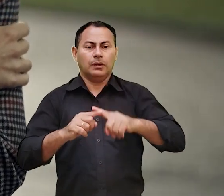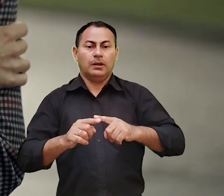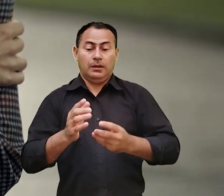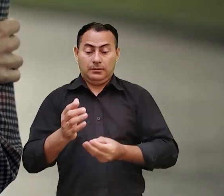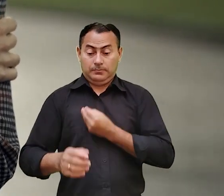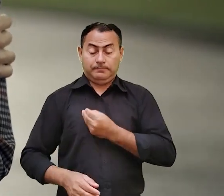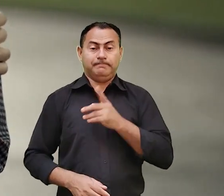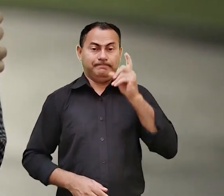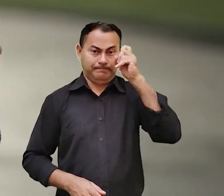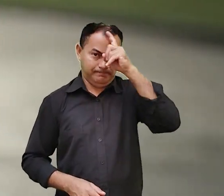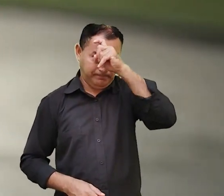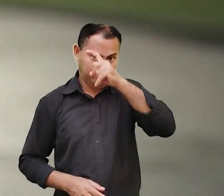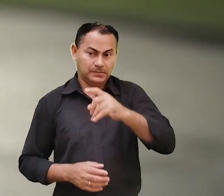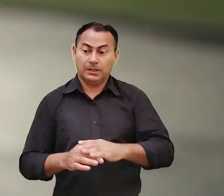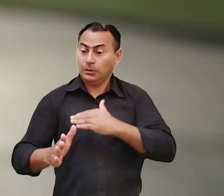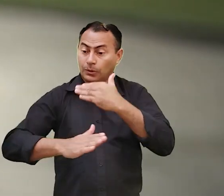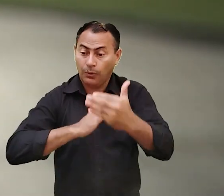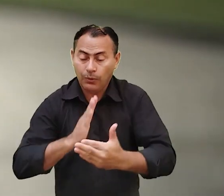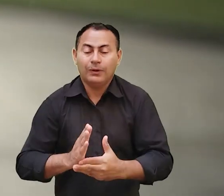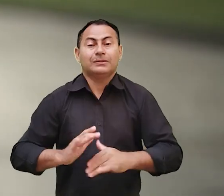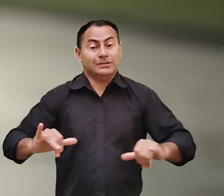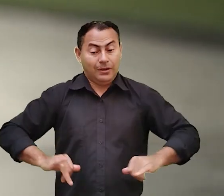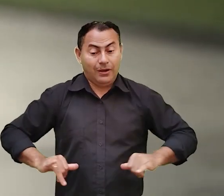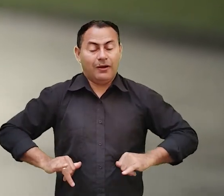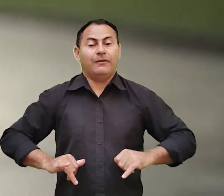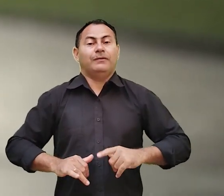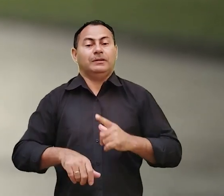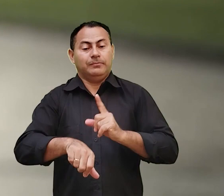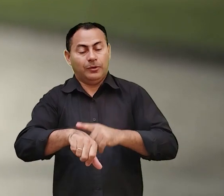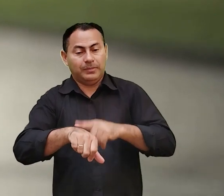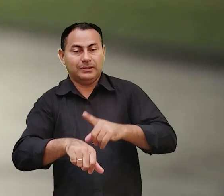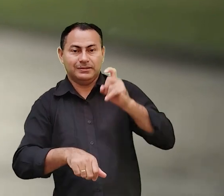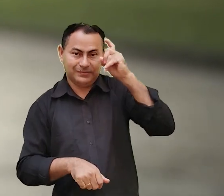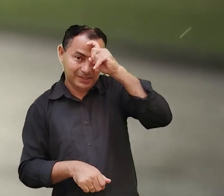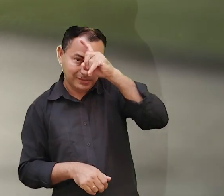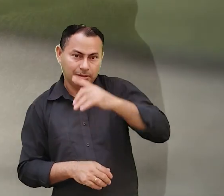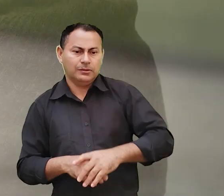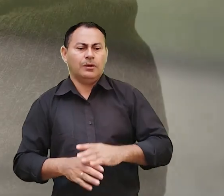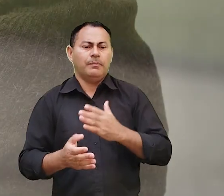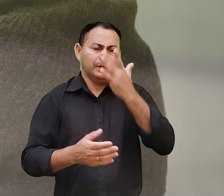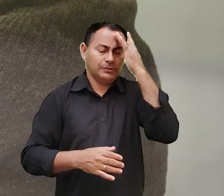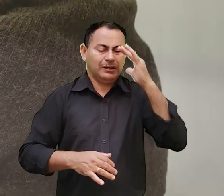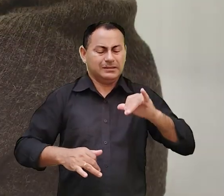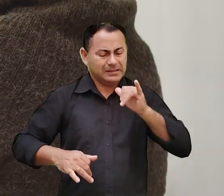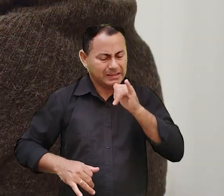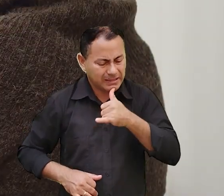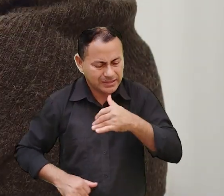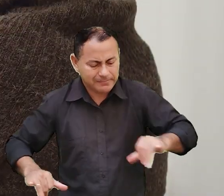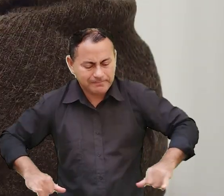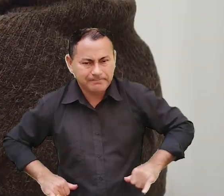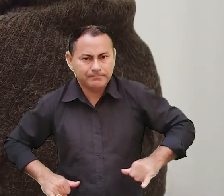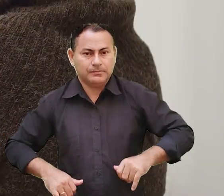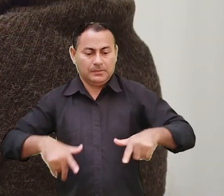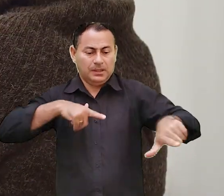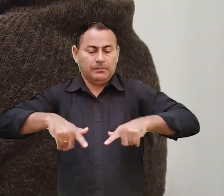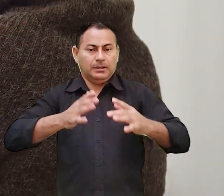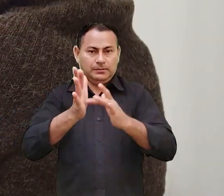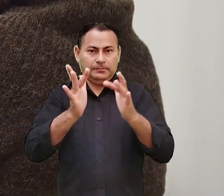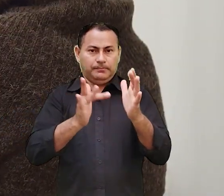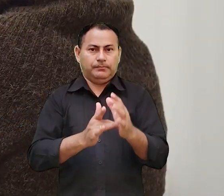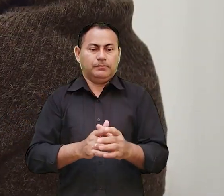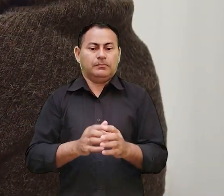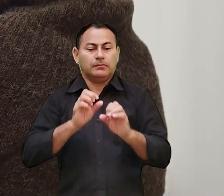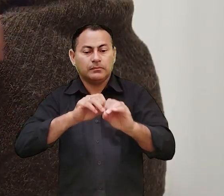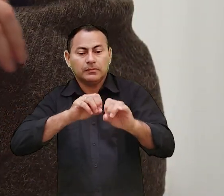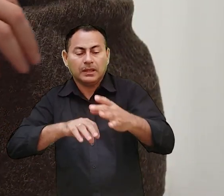vida é difícil e ninguém está imune às tempestades da vida, muitas pessoas feridas, magoadas e machucadas. O ministério de Jesus é